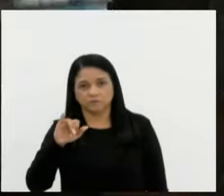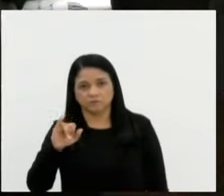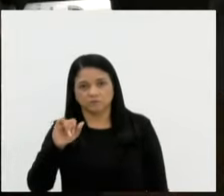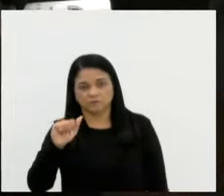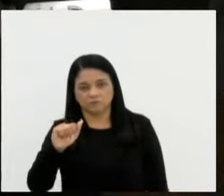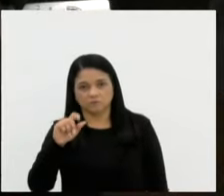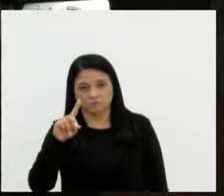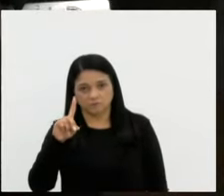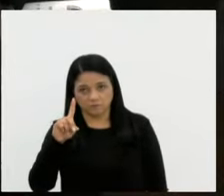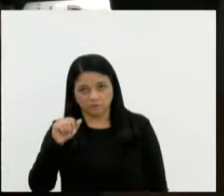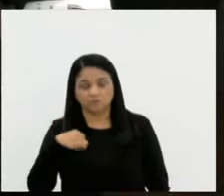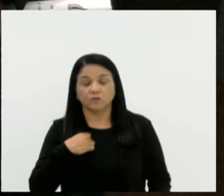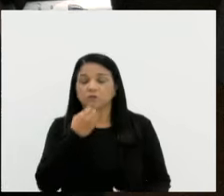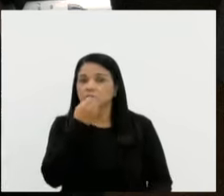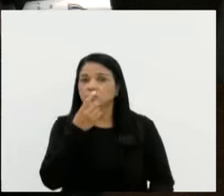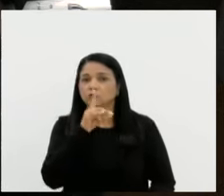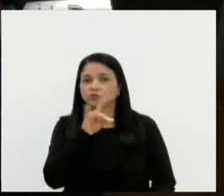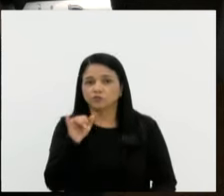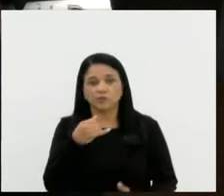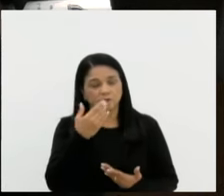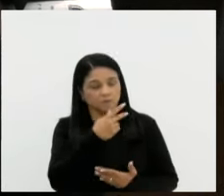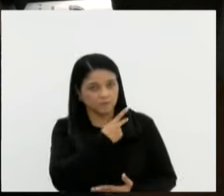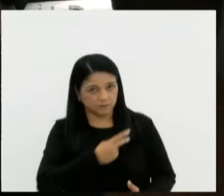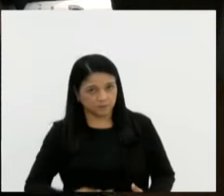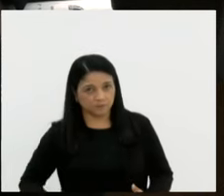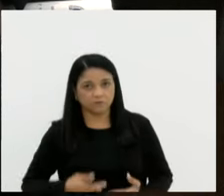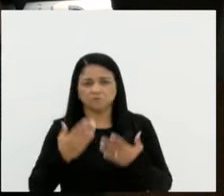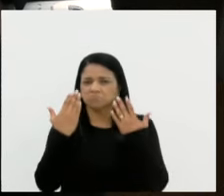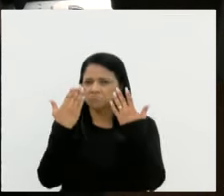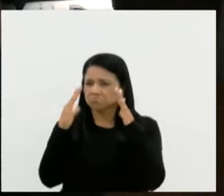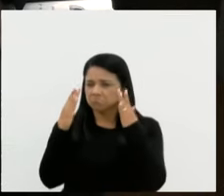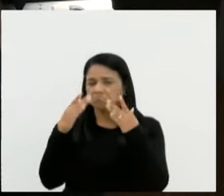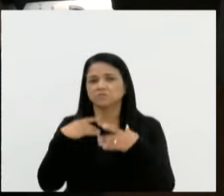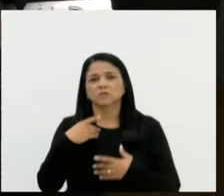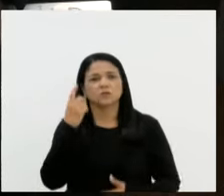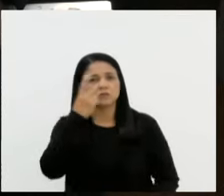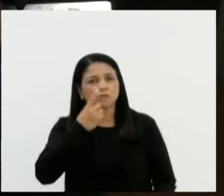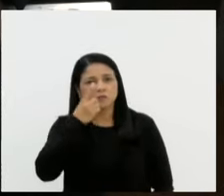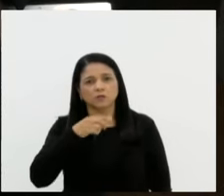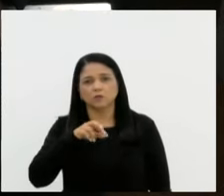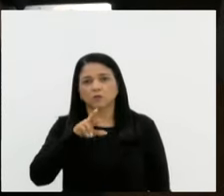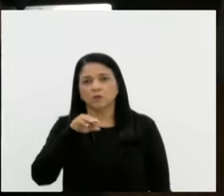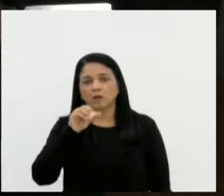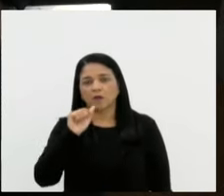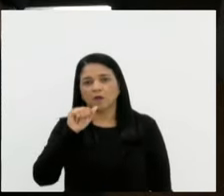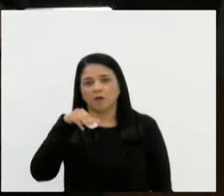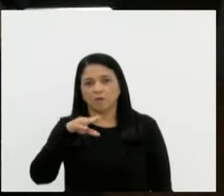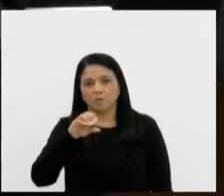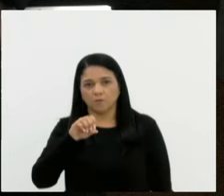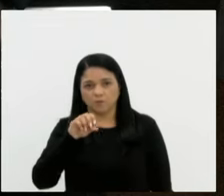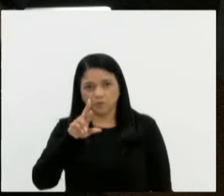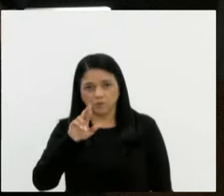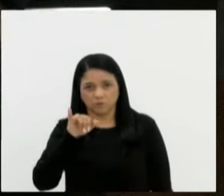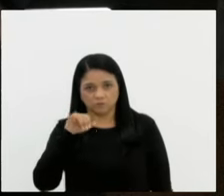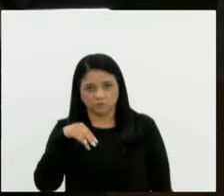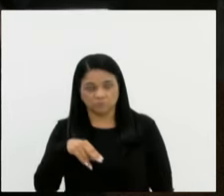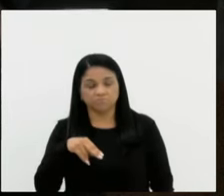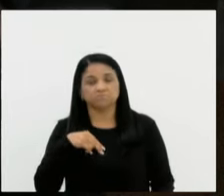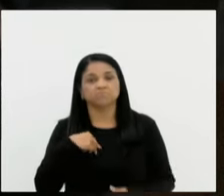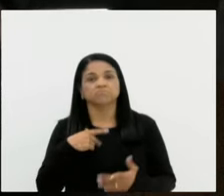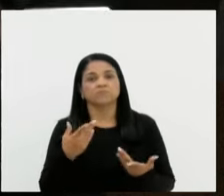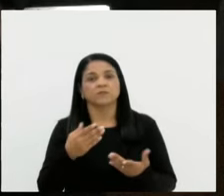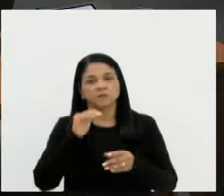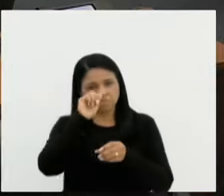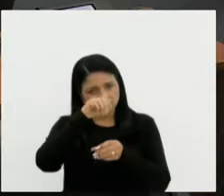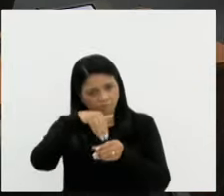Presidente, bom dia. Queria só antes parabenizar o deputado Rodrigo Amorim pela imparcialidade na conduta deste caso. Meu voto é sim também.